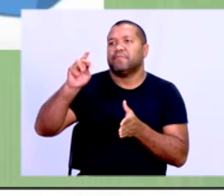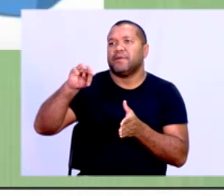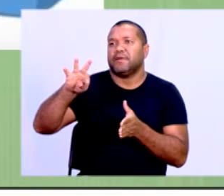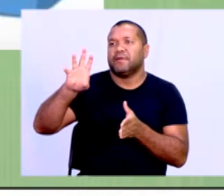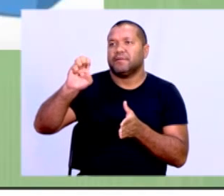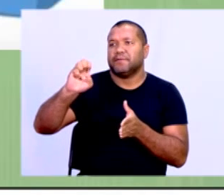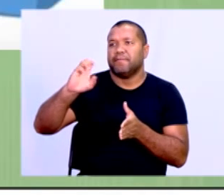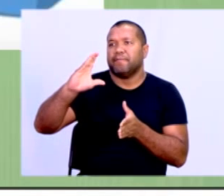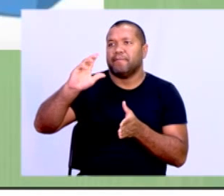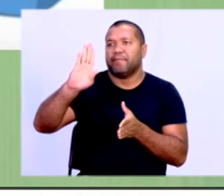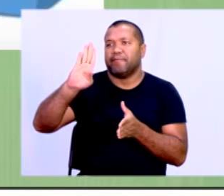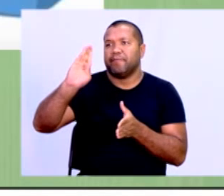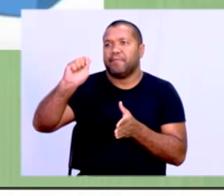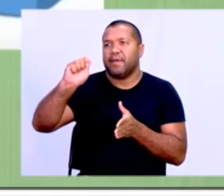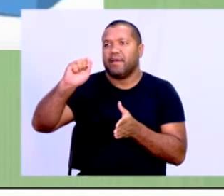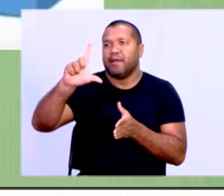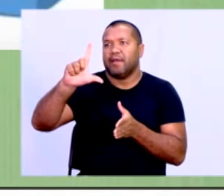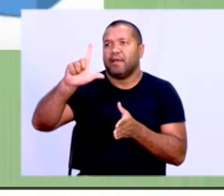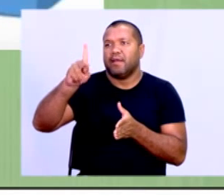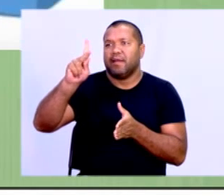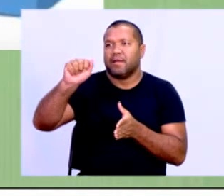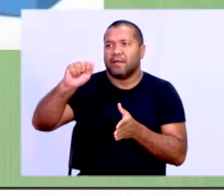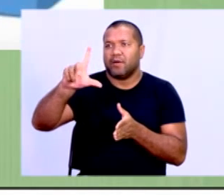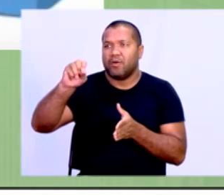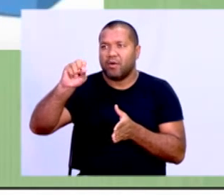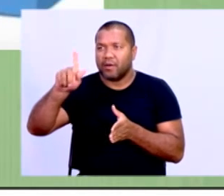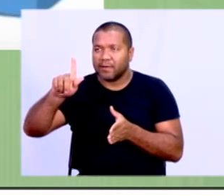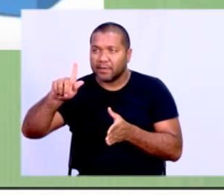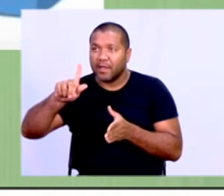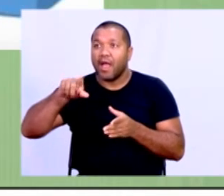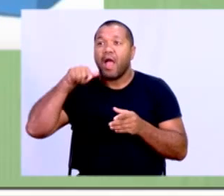vai concretizar